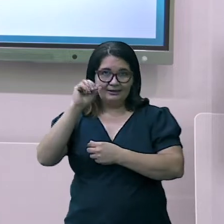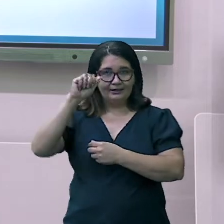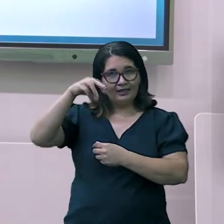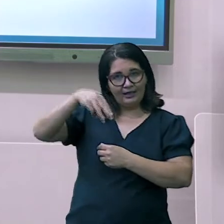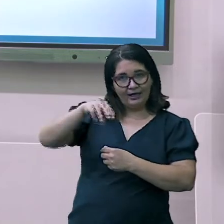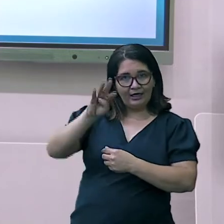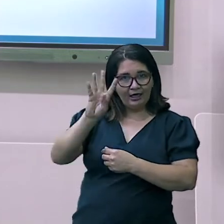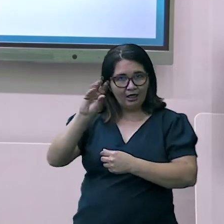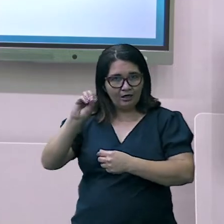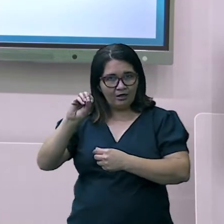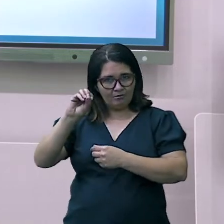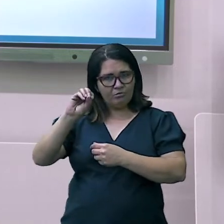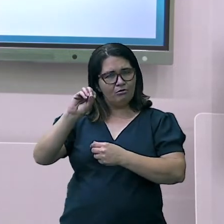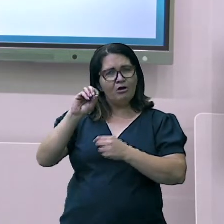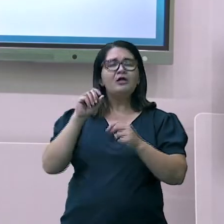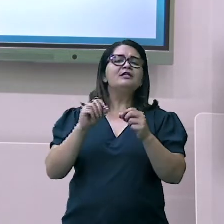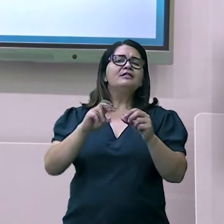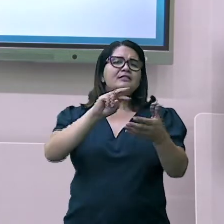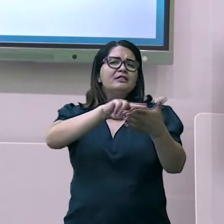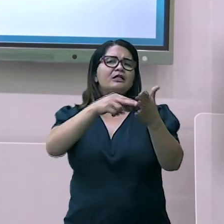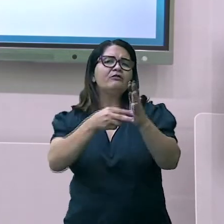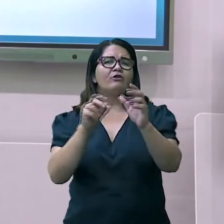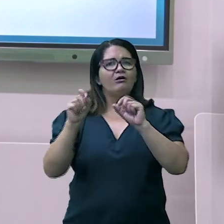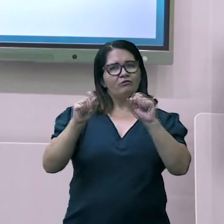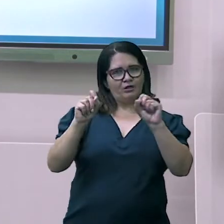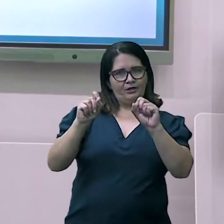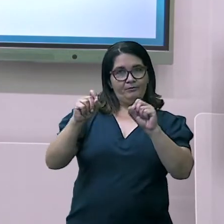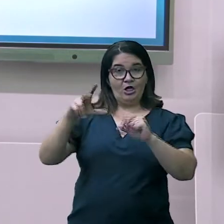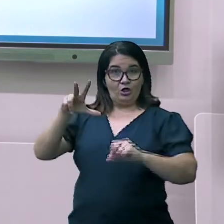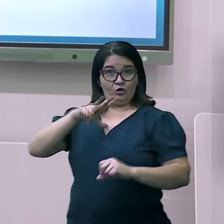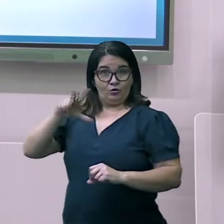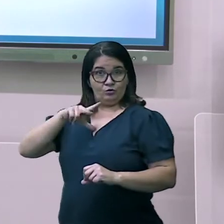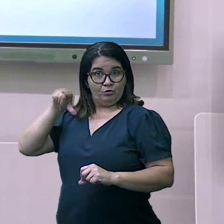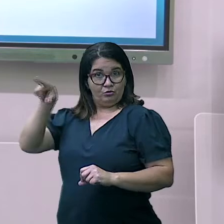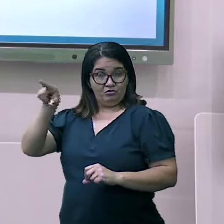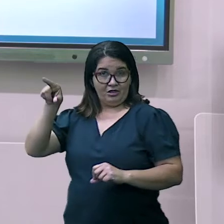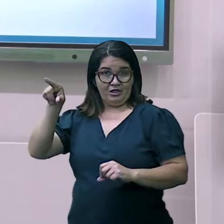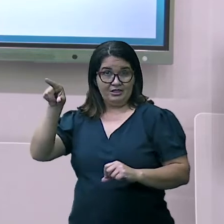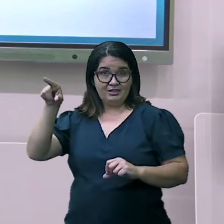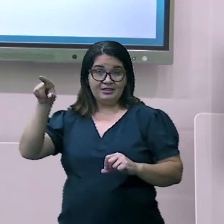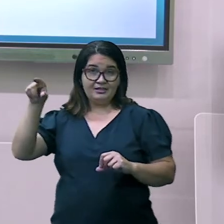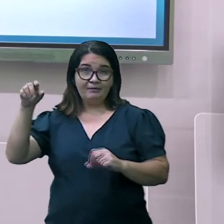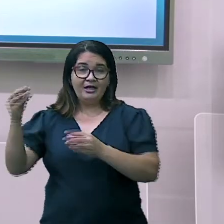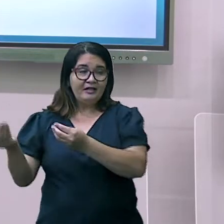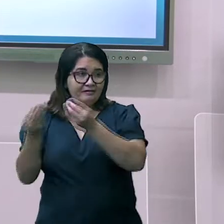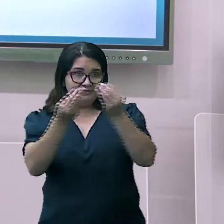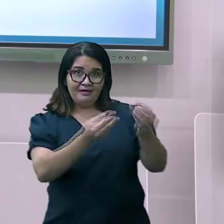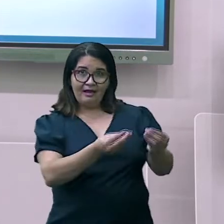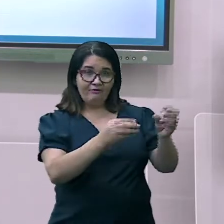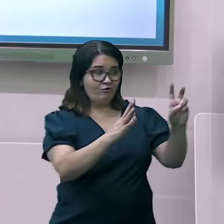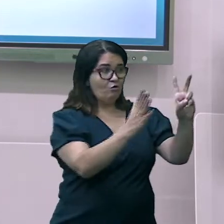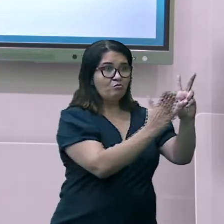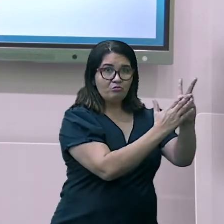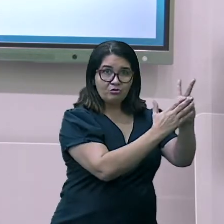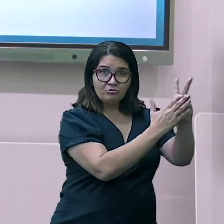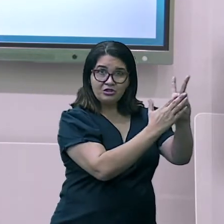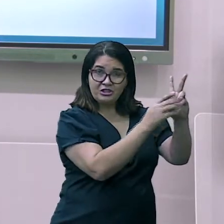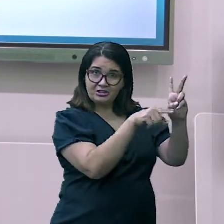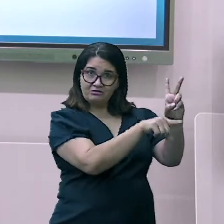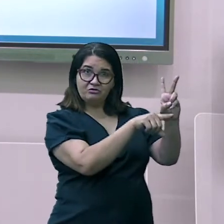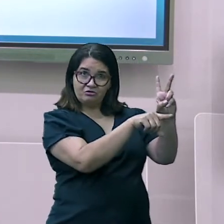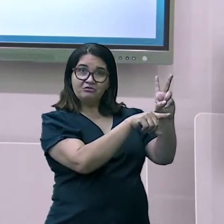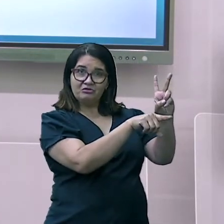de coisas, às vezes mantimentos, às vezes coisas mesmo, materiais, pertences, sem o uso